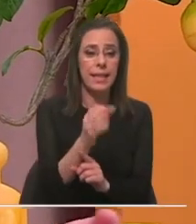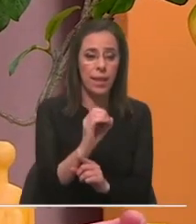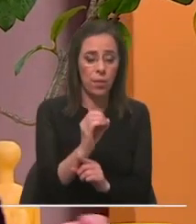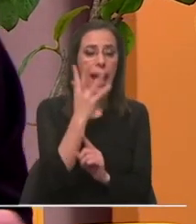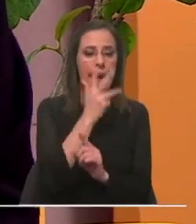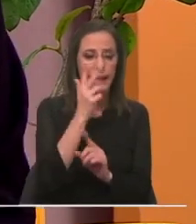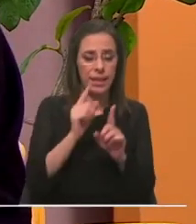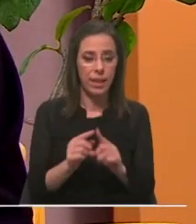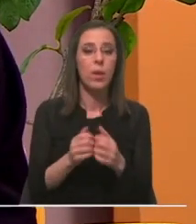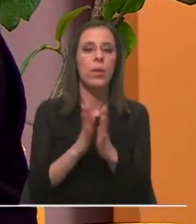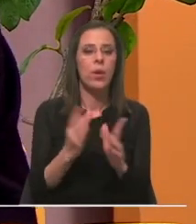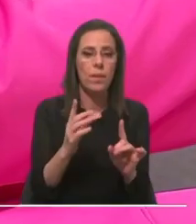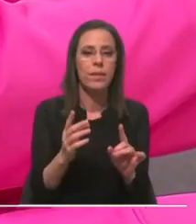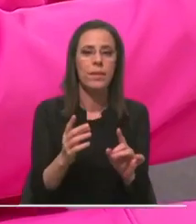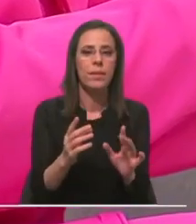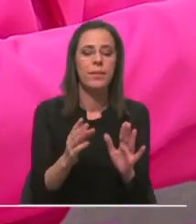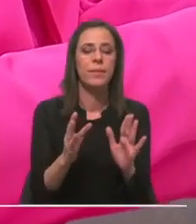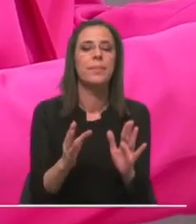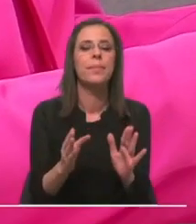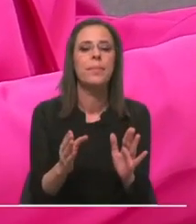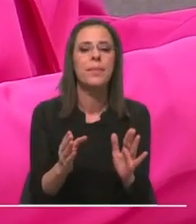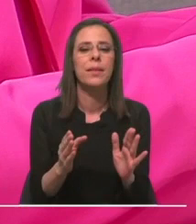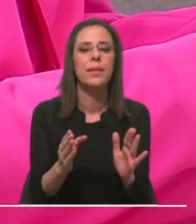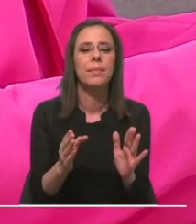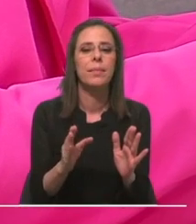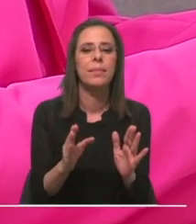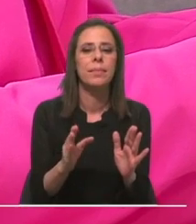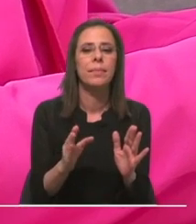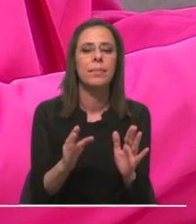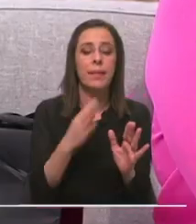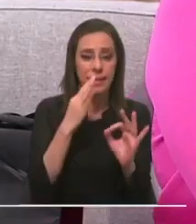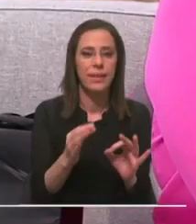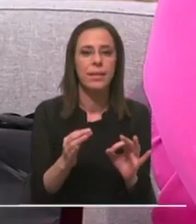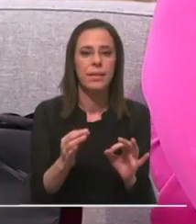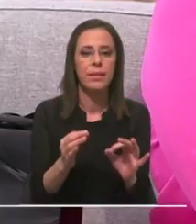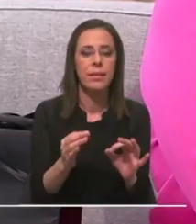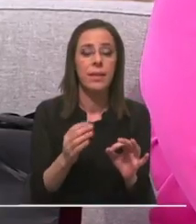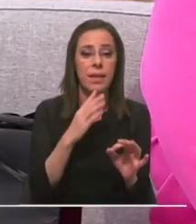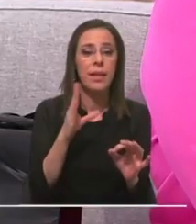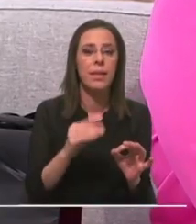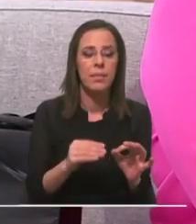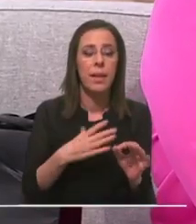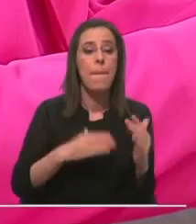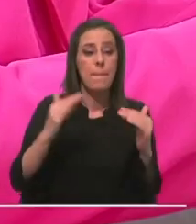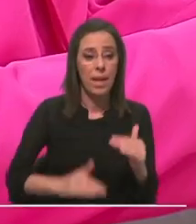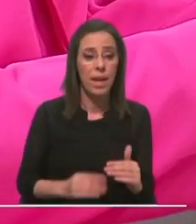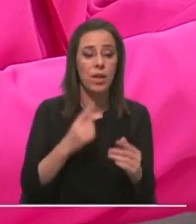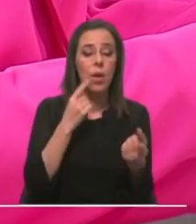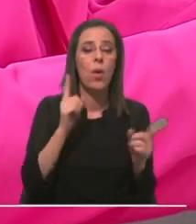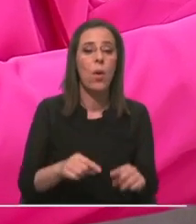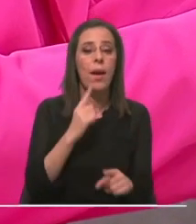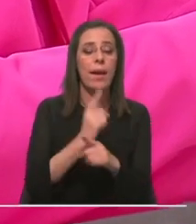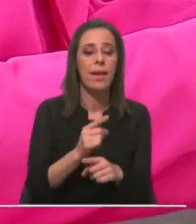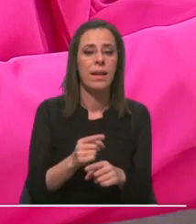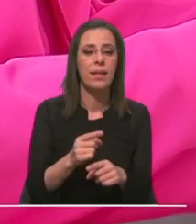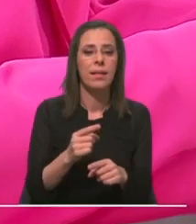artistas. Todos eles têm coisas em comum. Ai, meu Deus. Para. Aqui, de certeza. Absoluta. Queres mais? Queres menos? Queres começar de novo ou queres esta